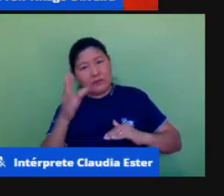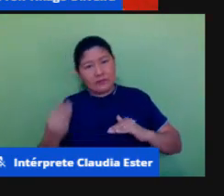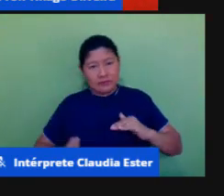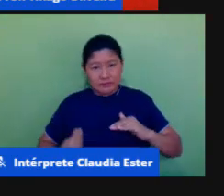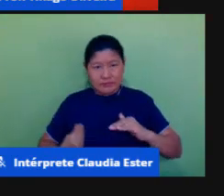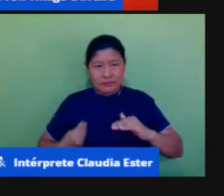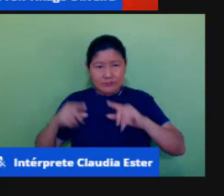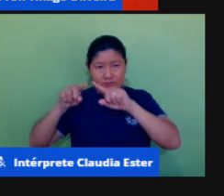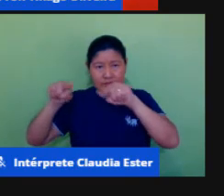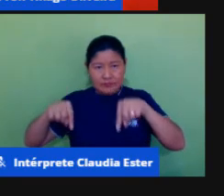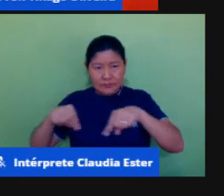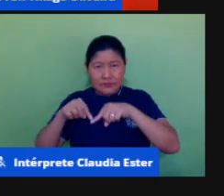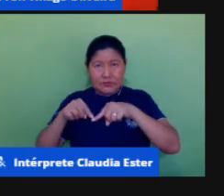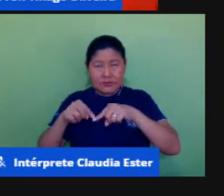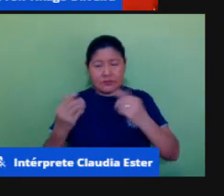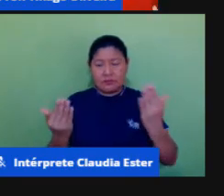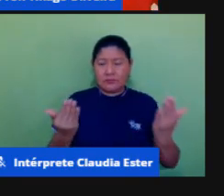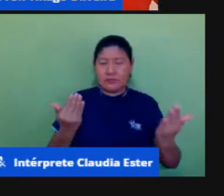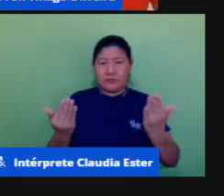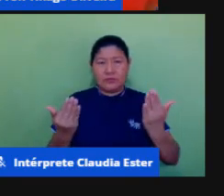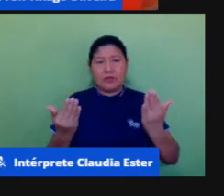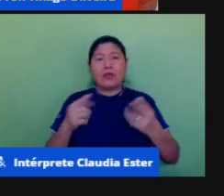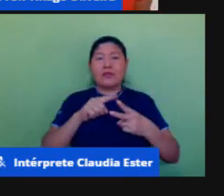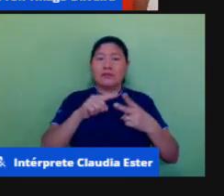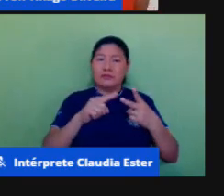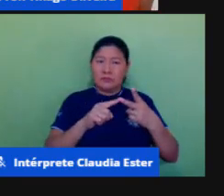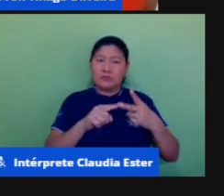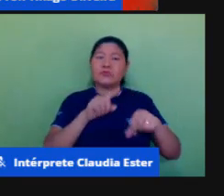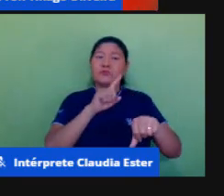isso. É uma realidade que a gente precisa estar